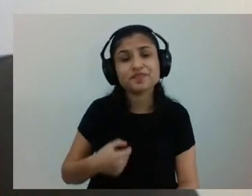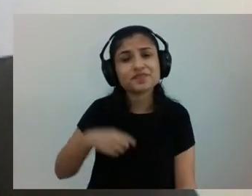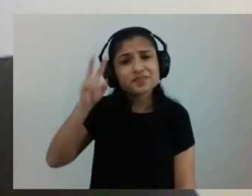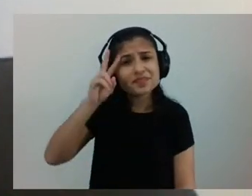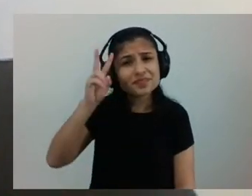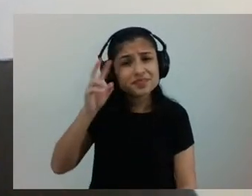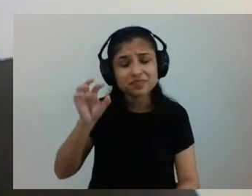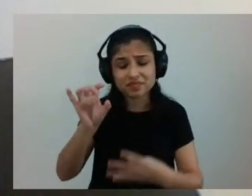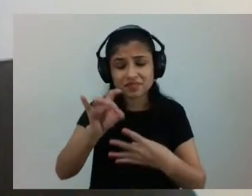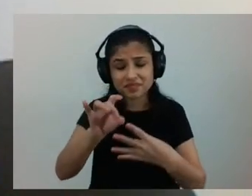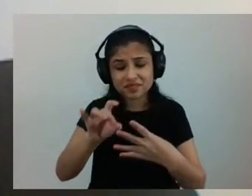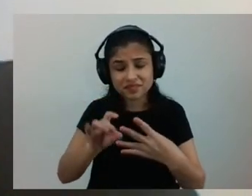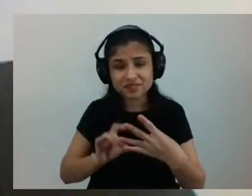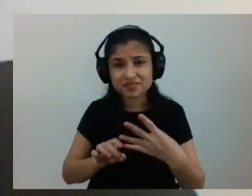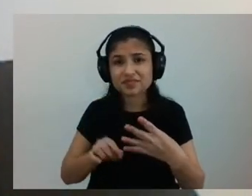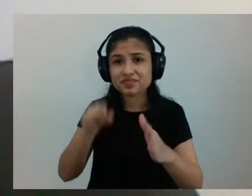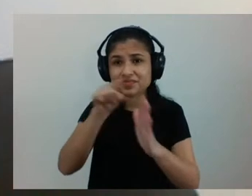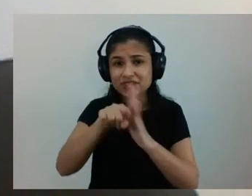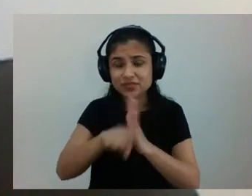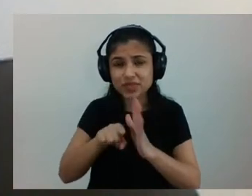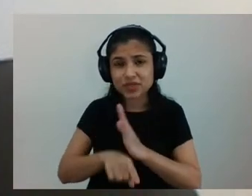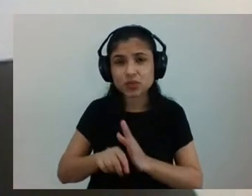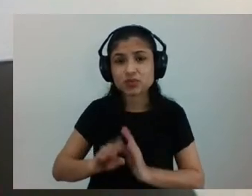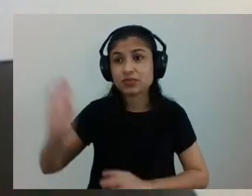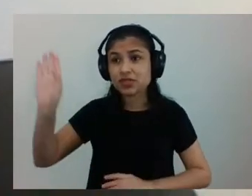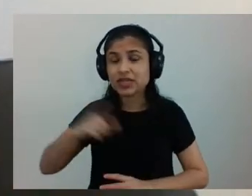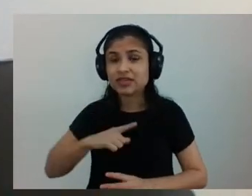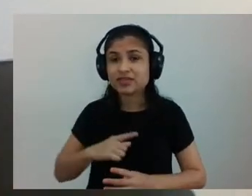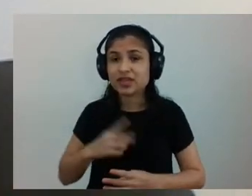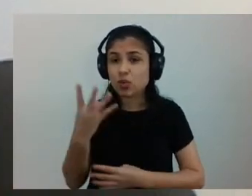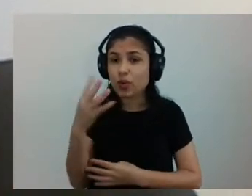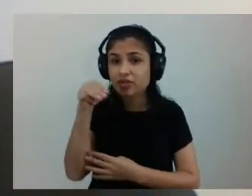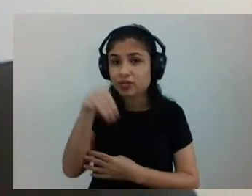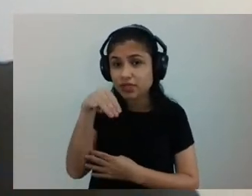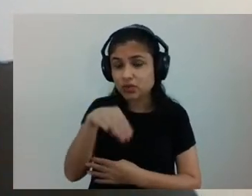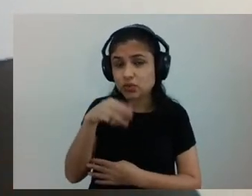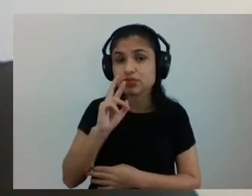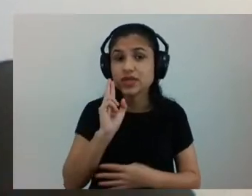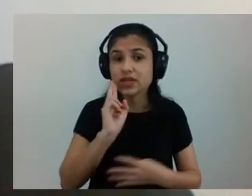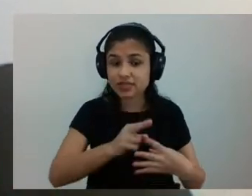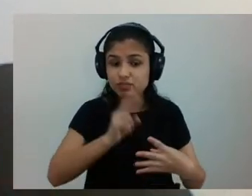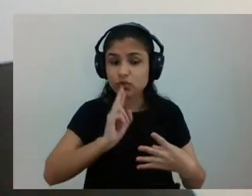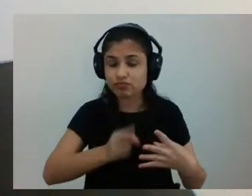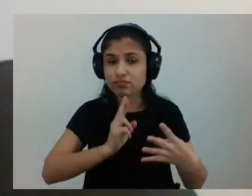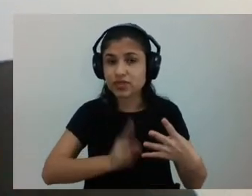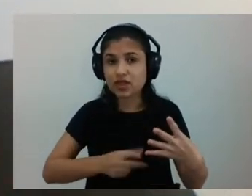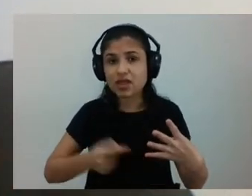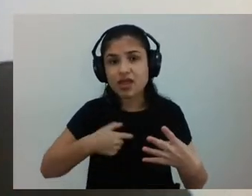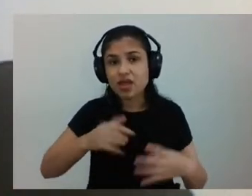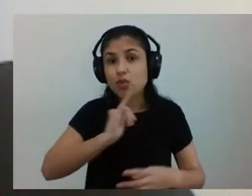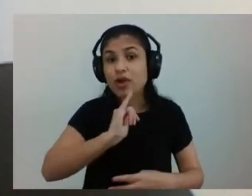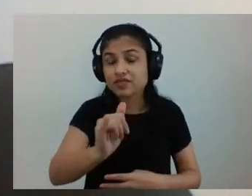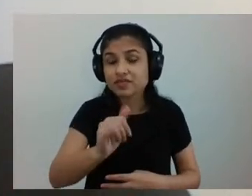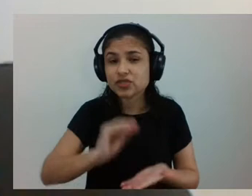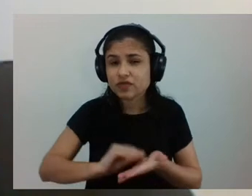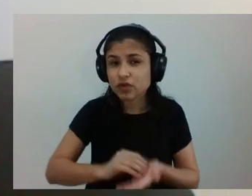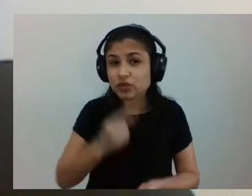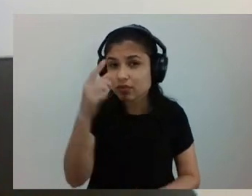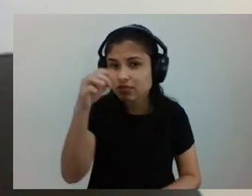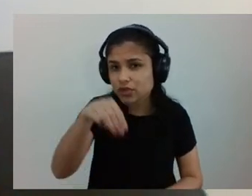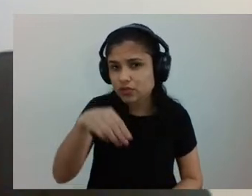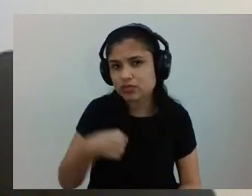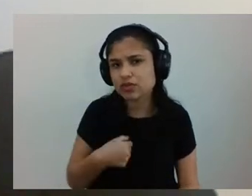terá um minuto, tempo de 4 minutos para responder, sendo que eu informarei quando faltar 1 minuto para o término desse tempo.